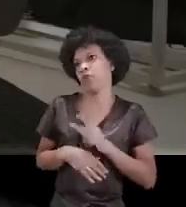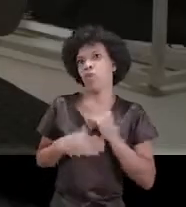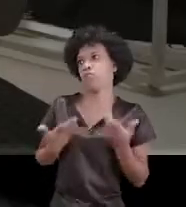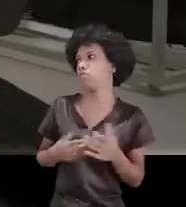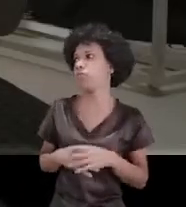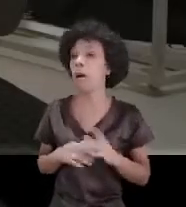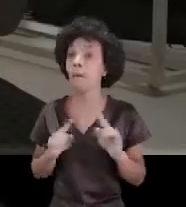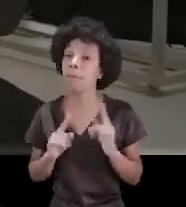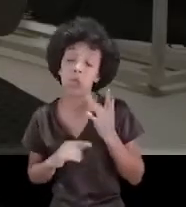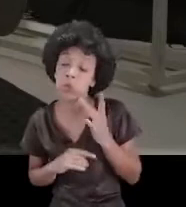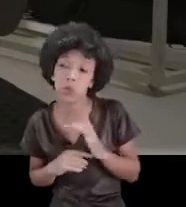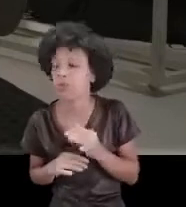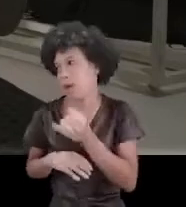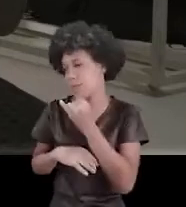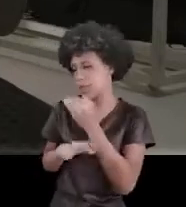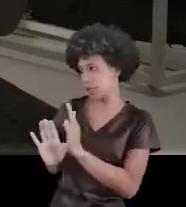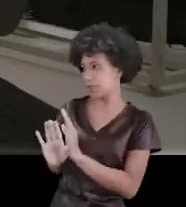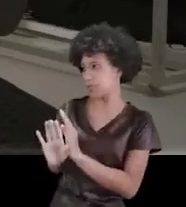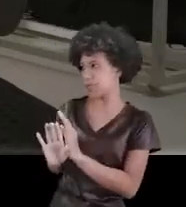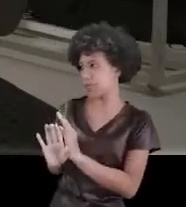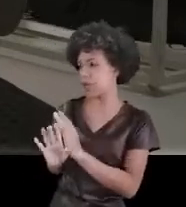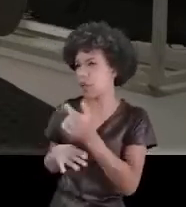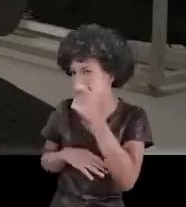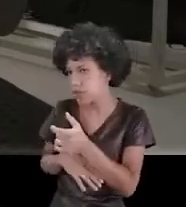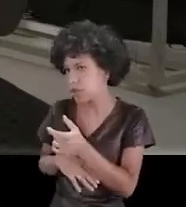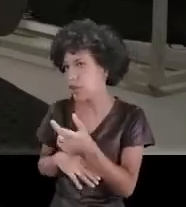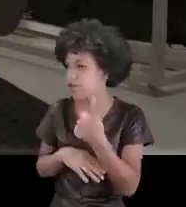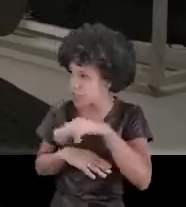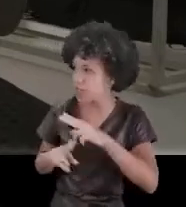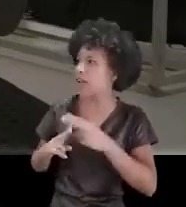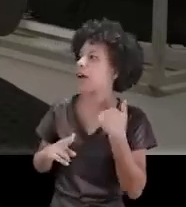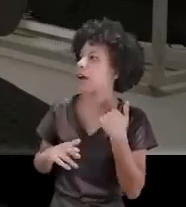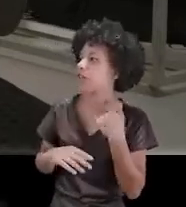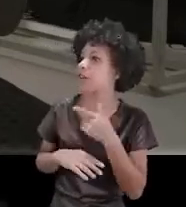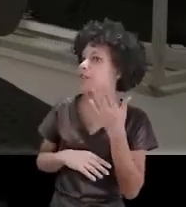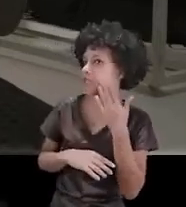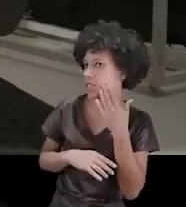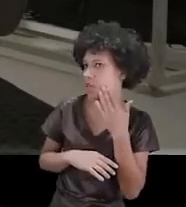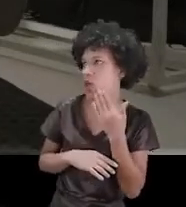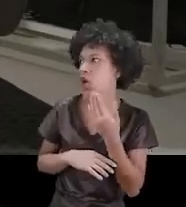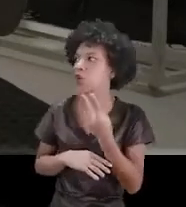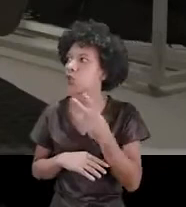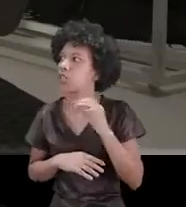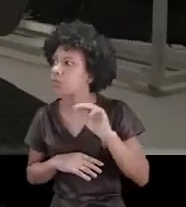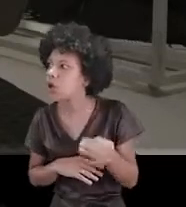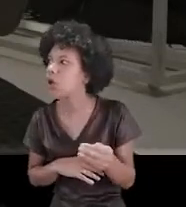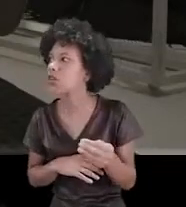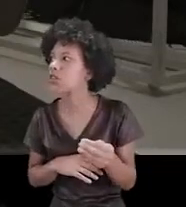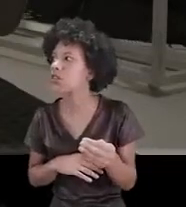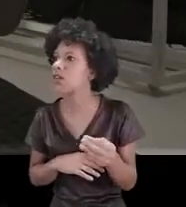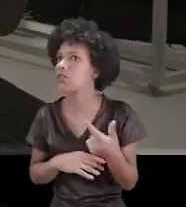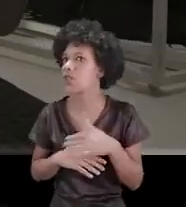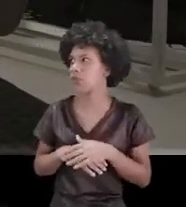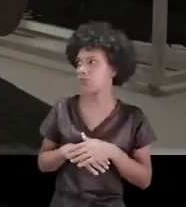como é mas eu não sei Por exemplo essa é uma questão você vai na caixa você já sabe que ganhou os dois milhões você ganhou você não